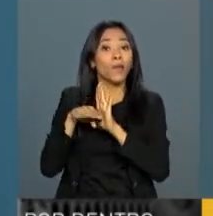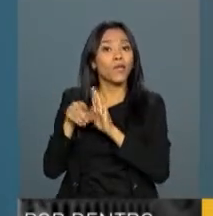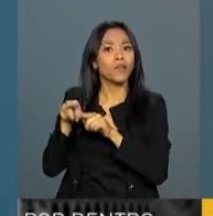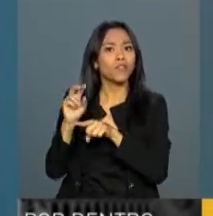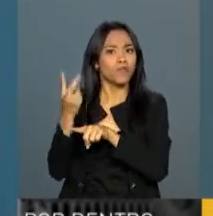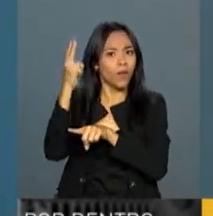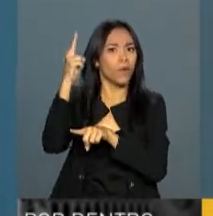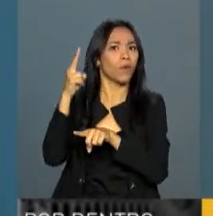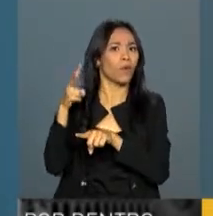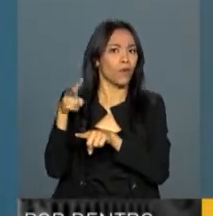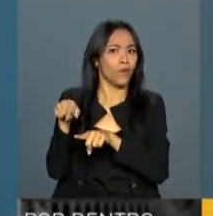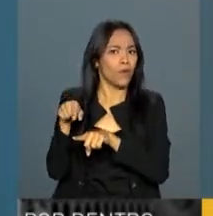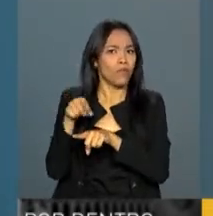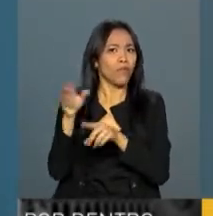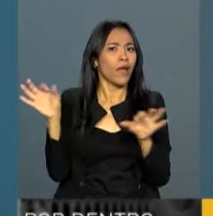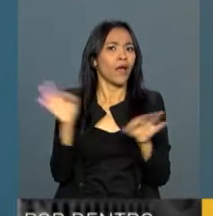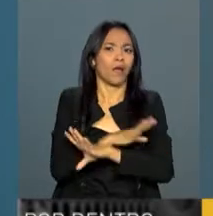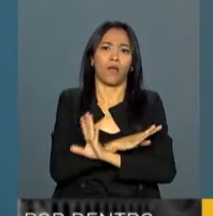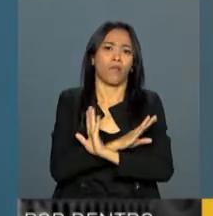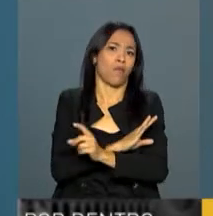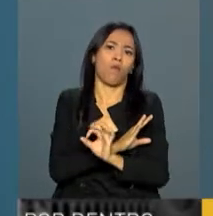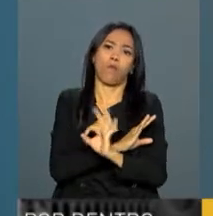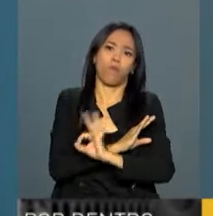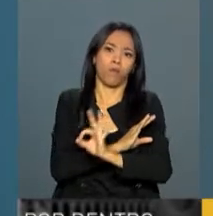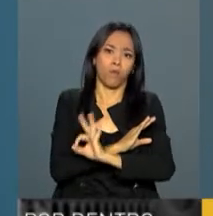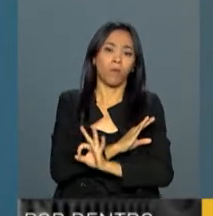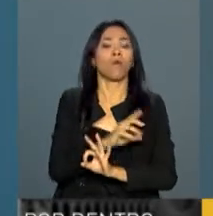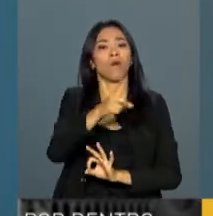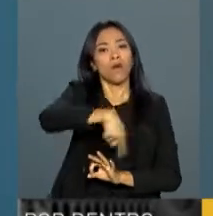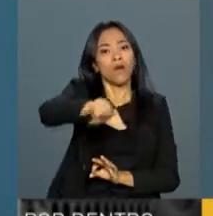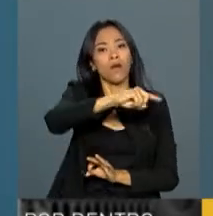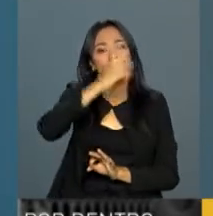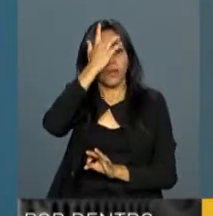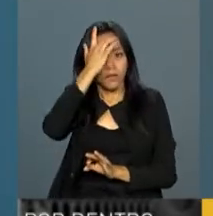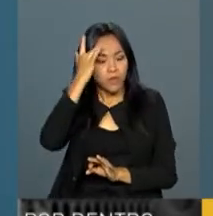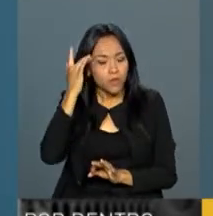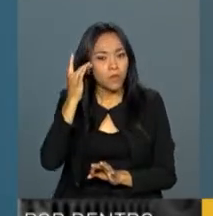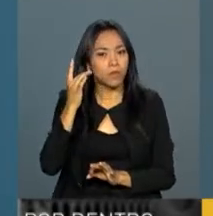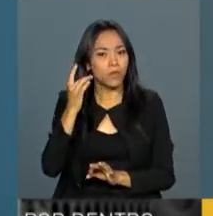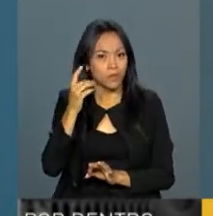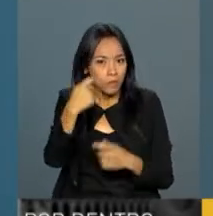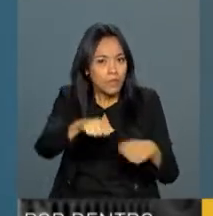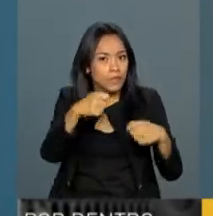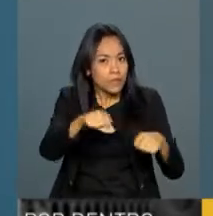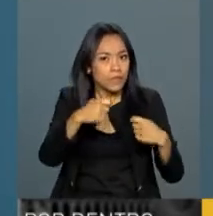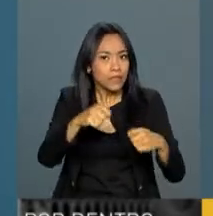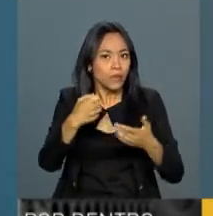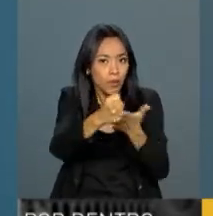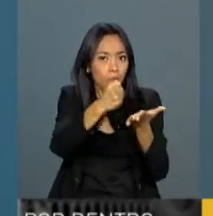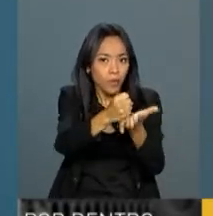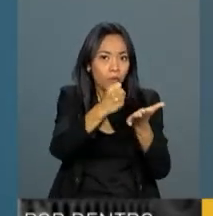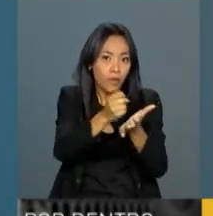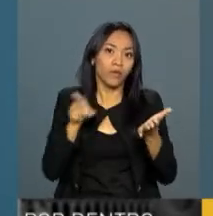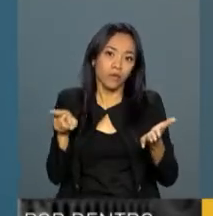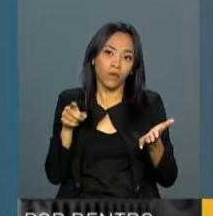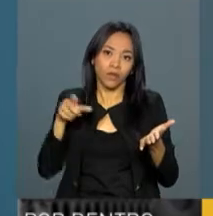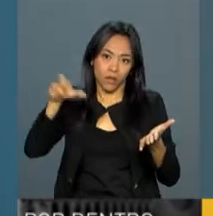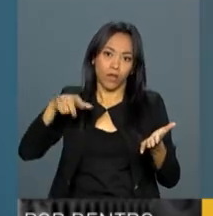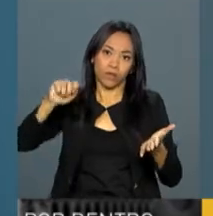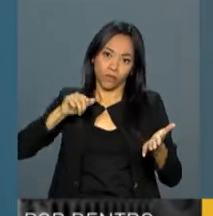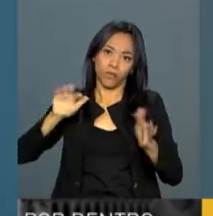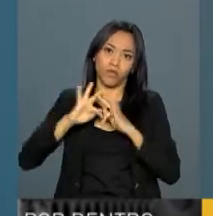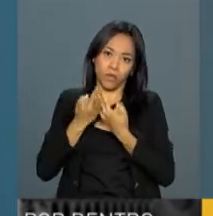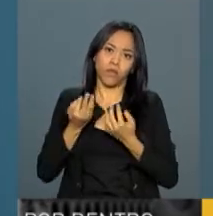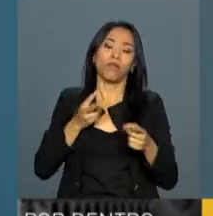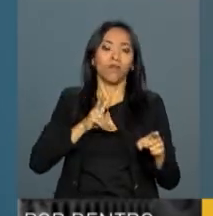não vai terminar e as pessoas é vão servir enquanto elas precisarem do programa elas vão ter o programa e